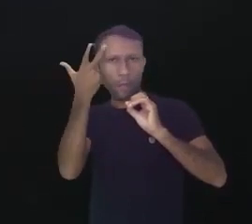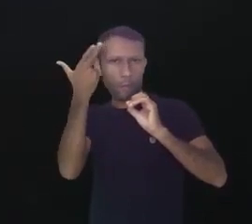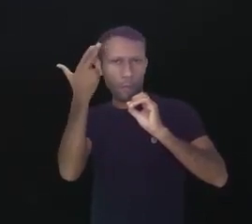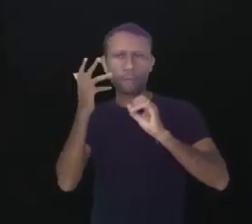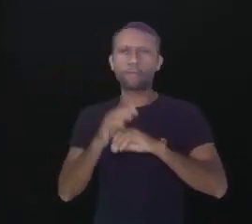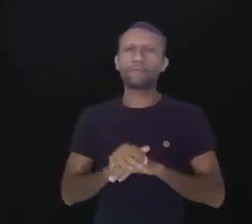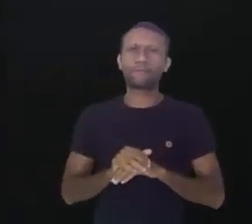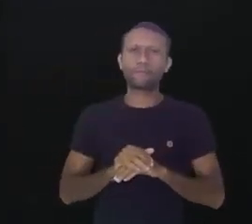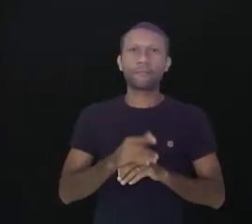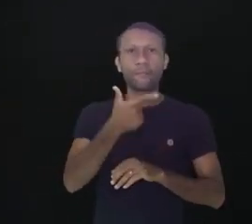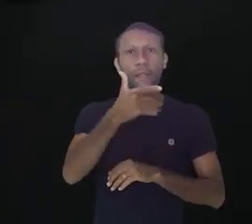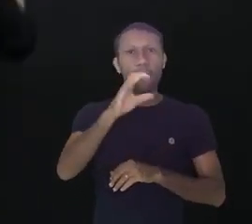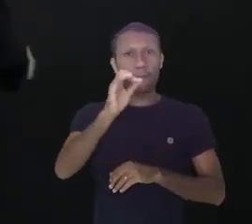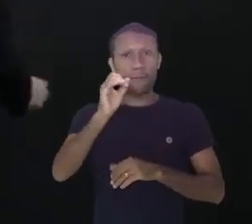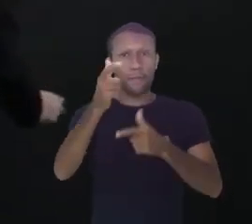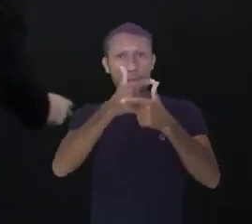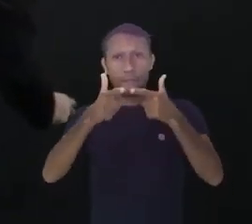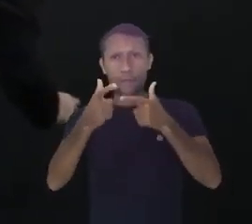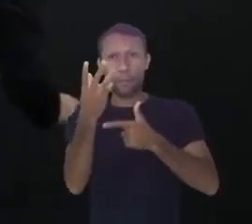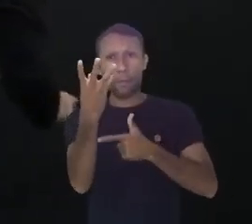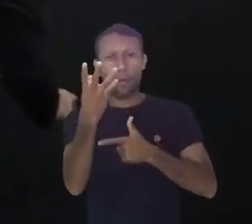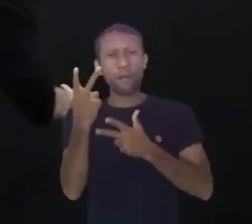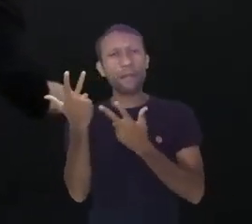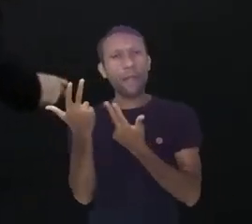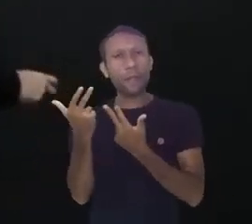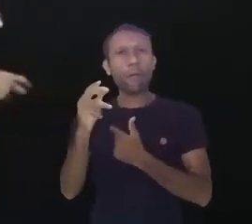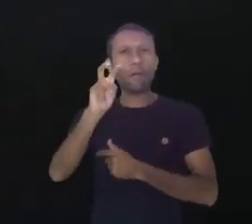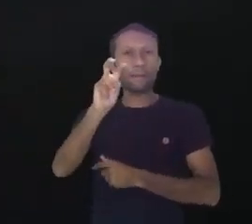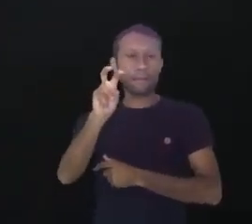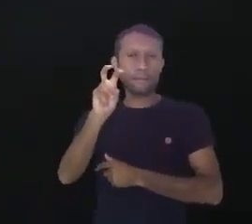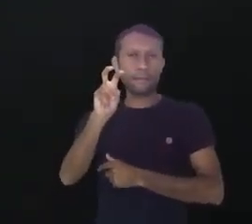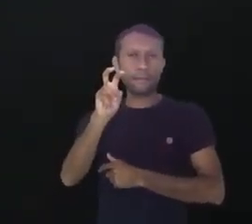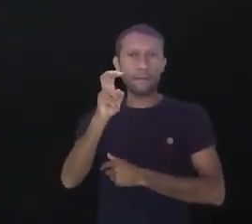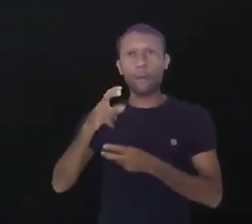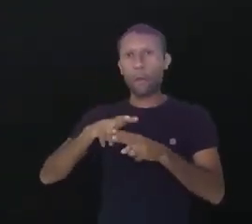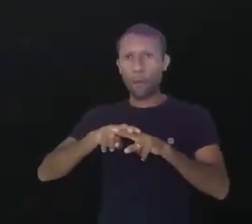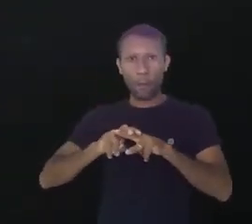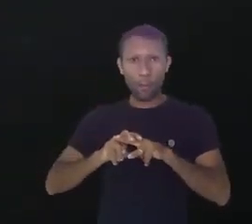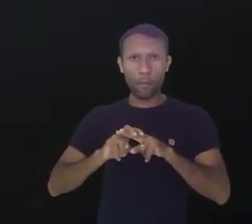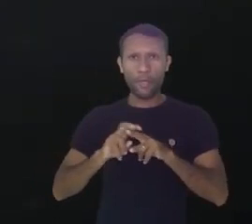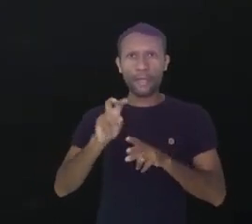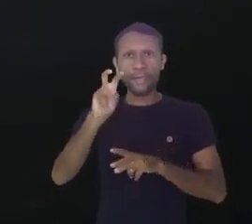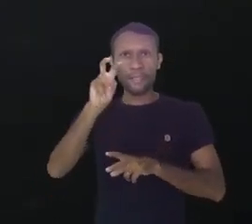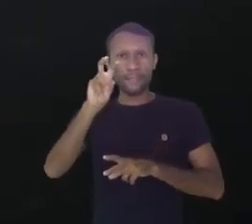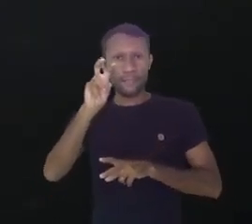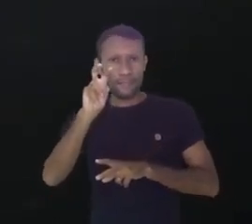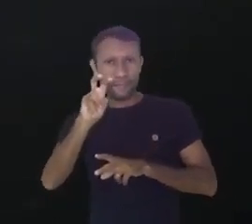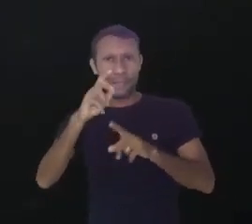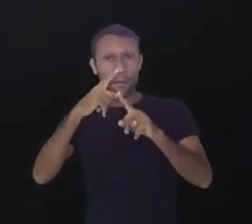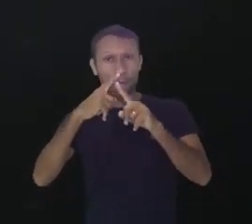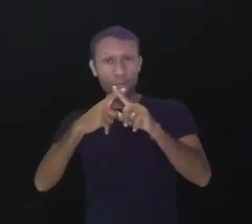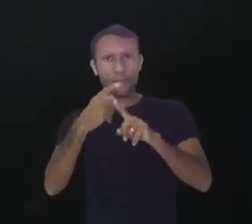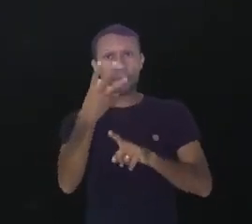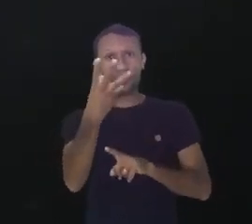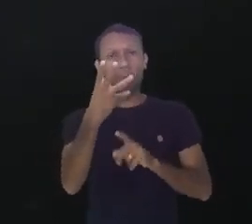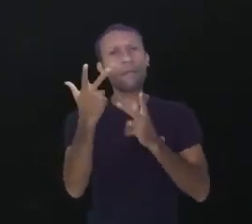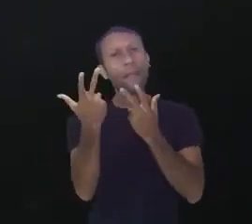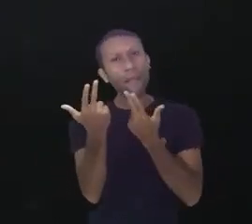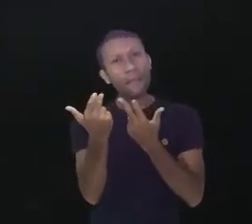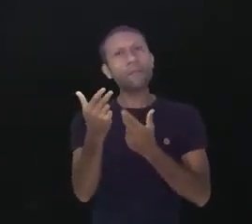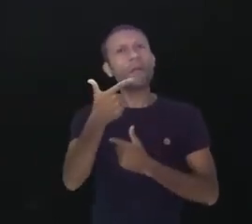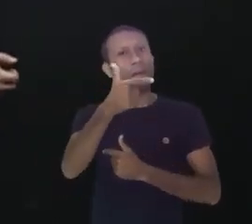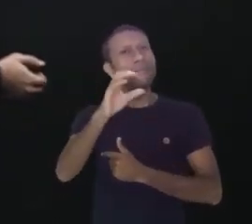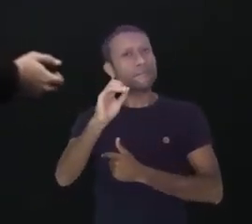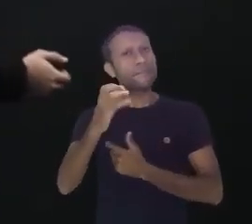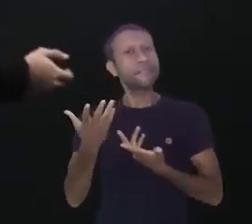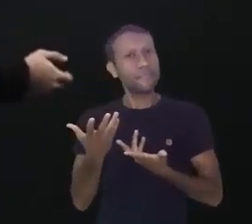reparem. 20 dividido por 4 é igual a 5, pois 5 vezes 4 é igual a 20. E